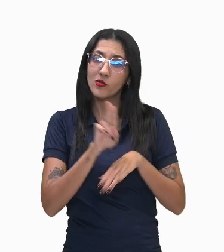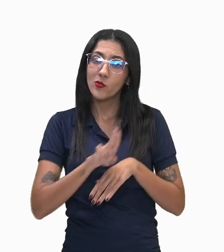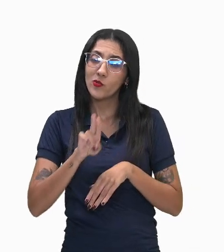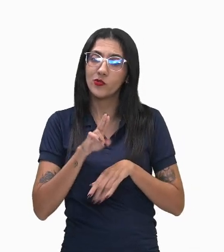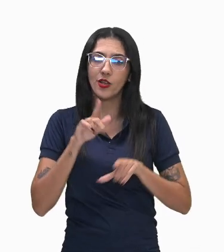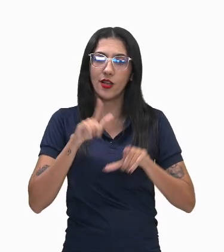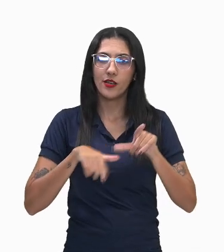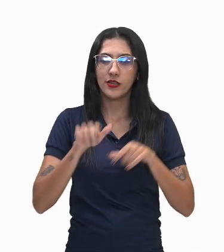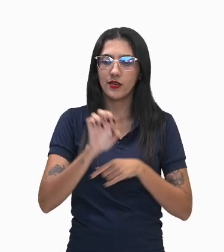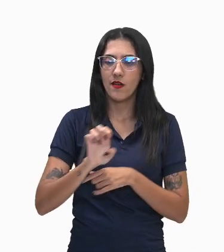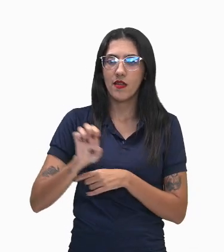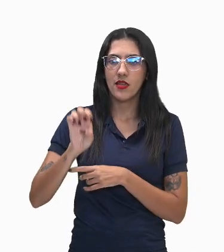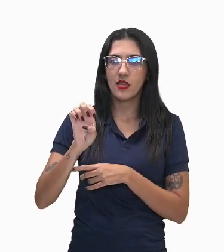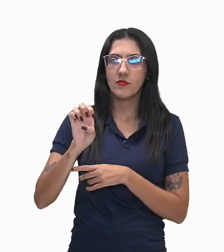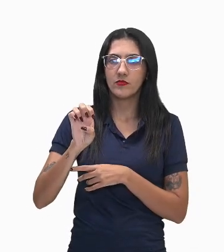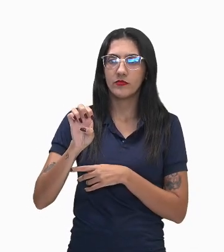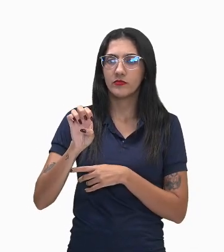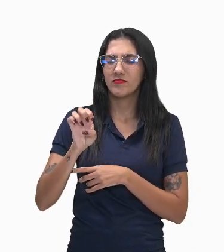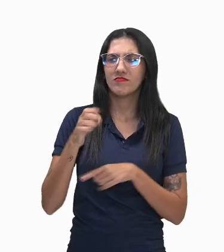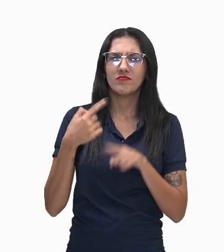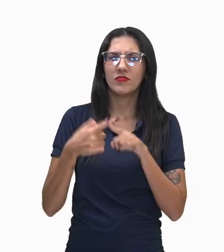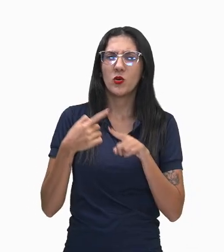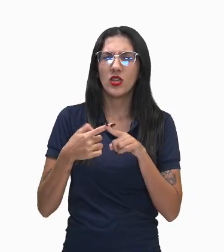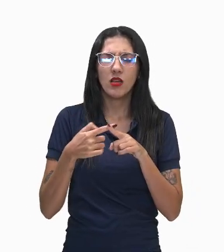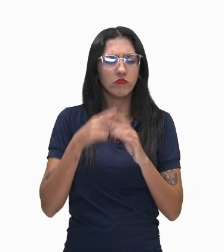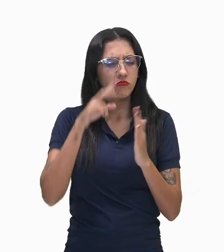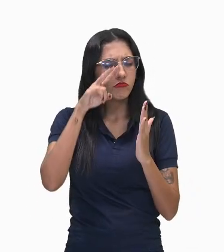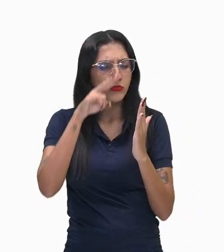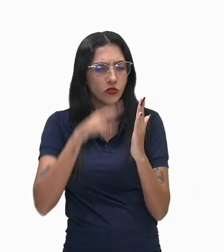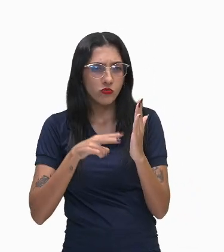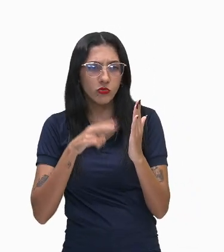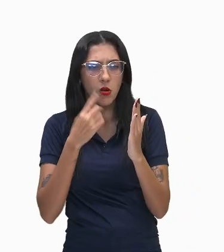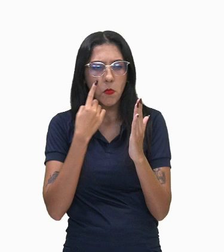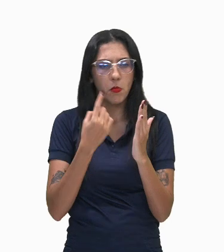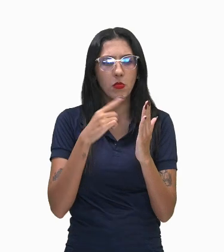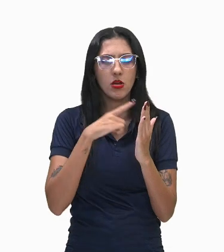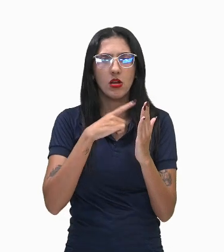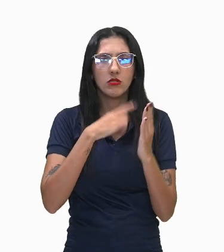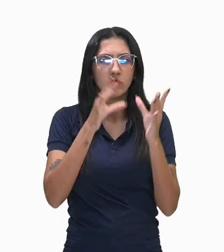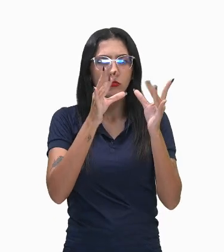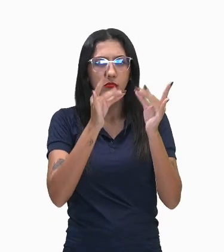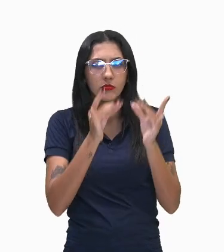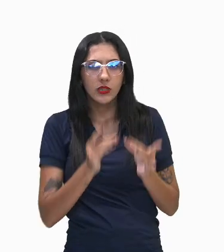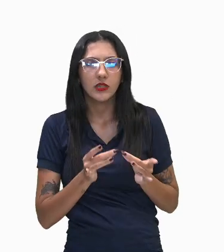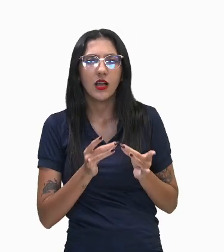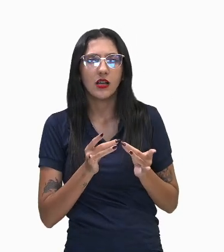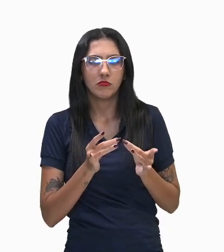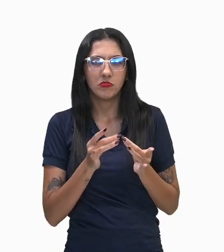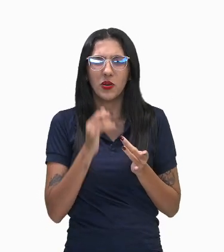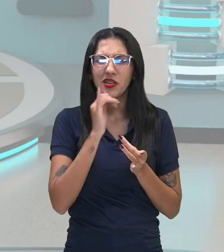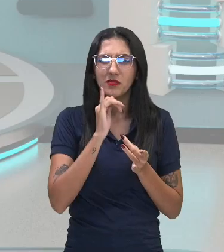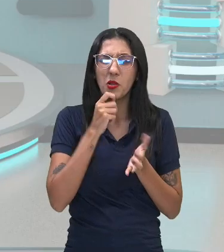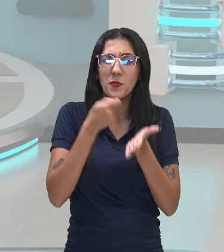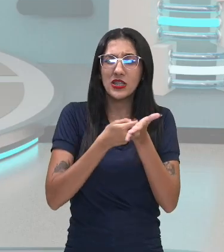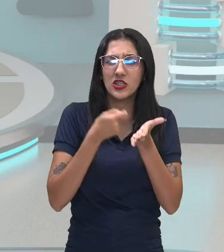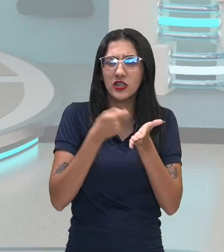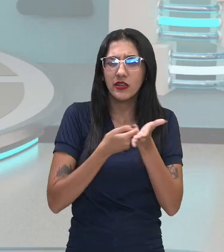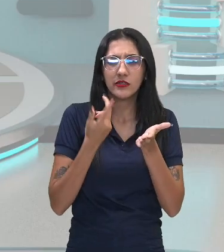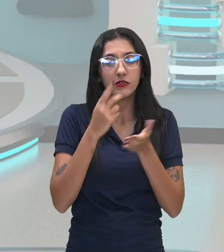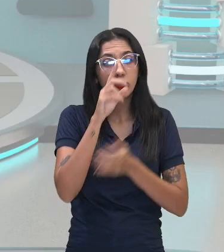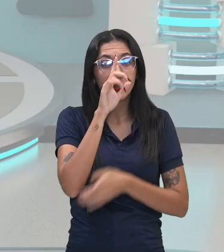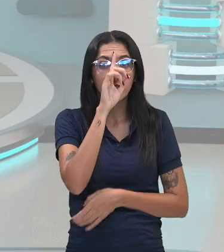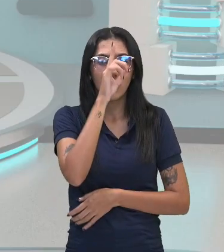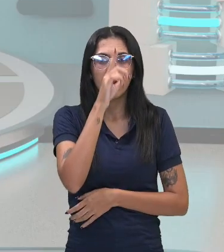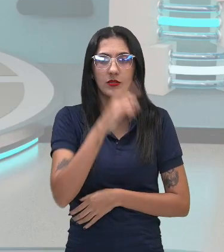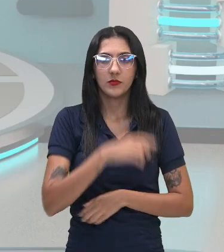efeito é realizado para atrair a atenção do leitor e dar a ênfase de persistência no texto.